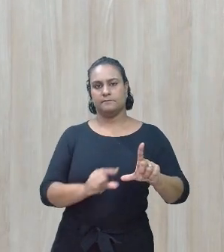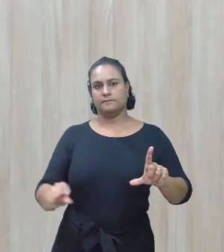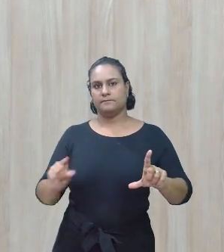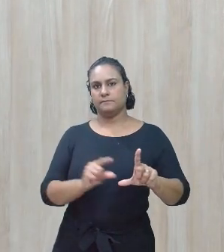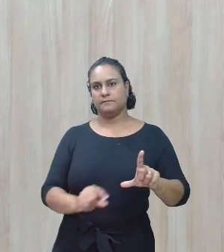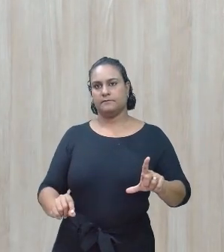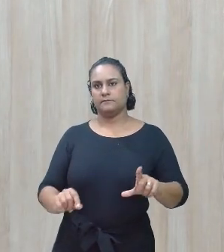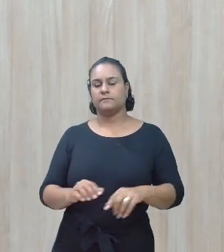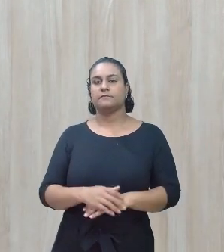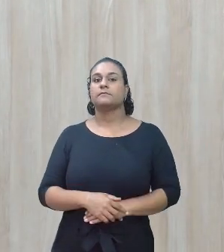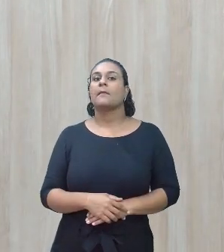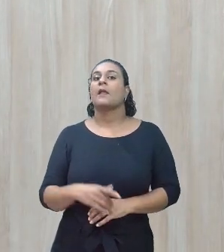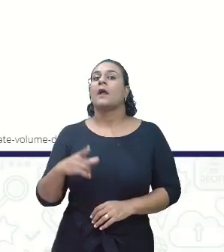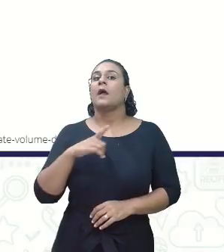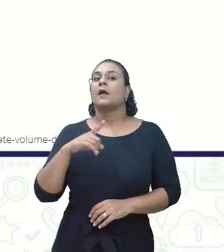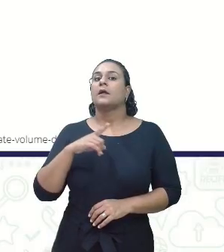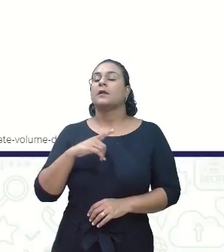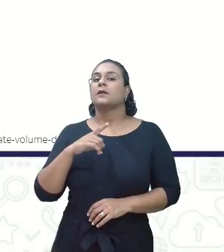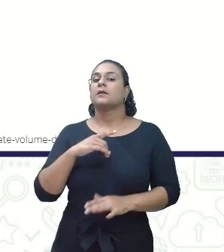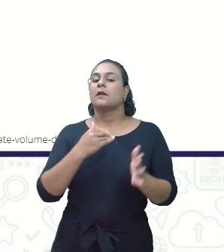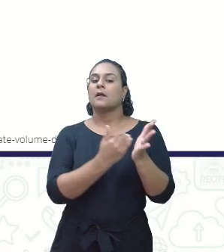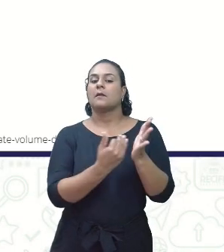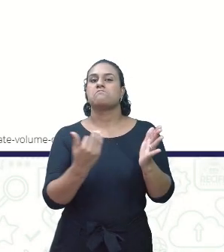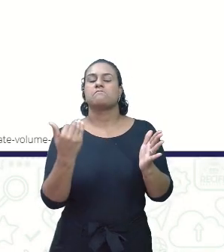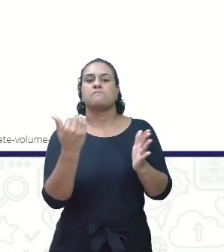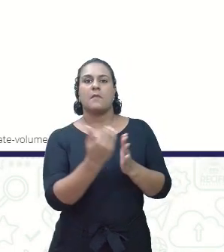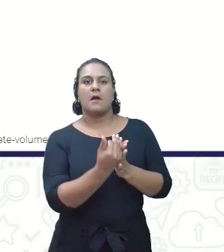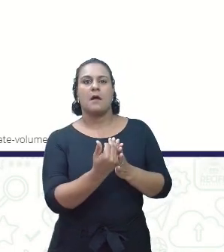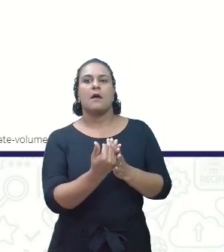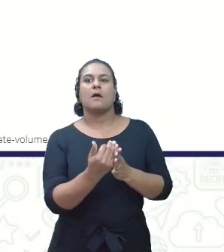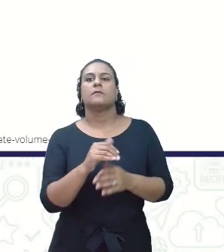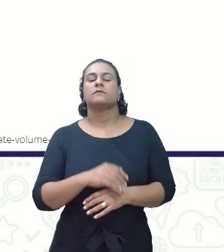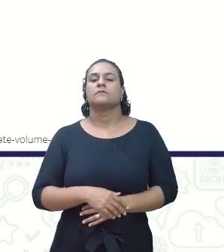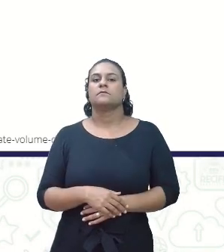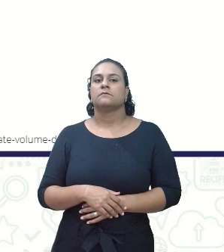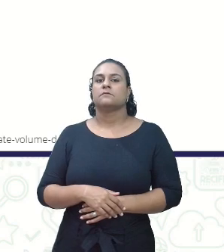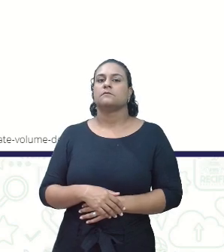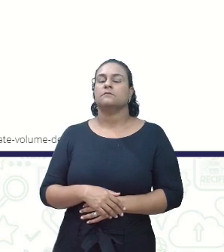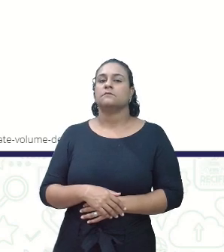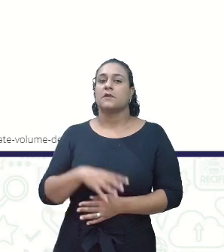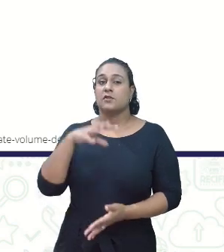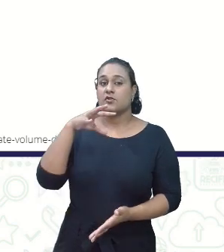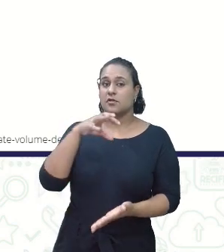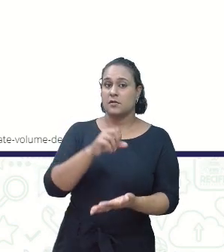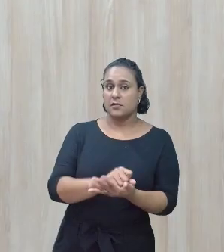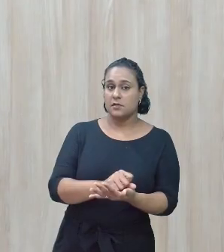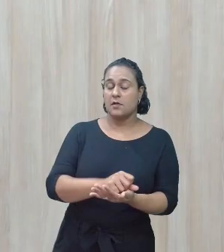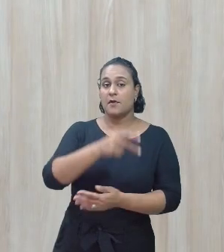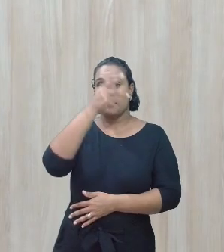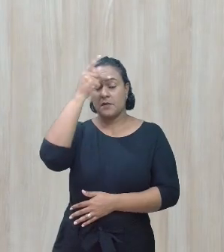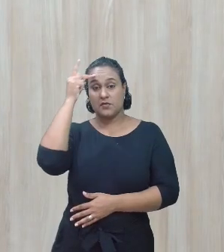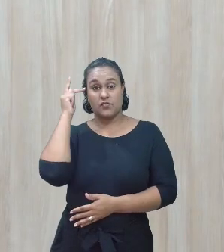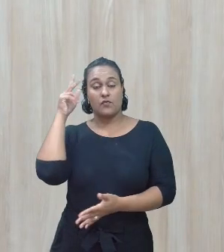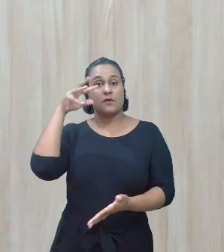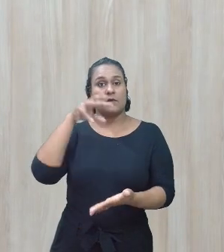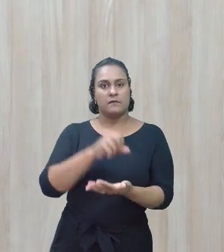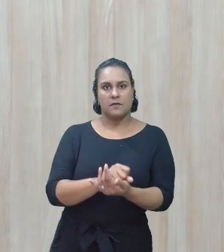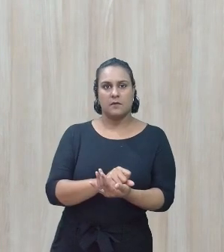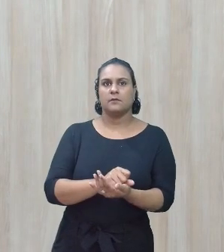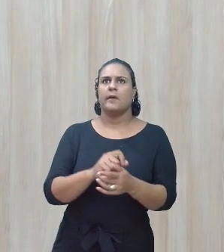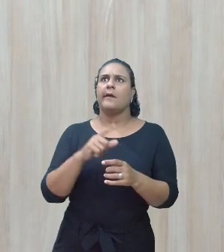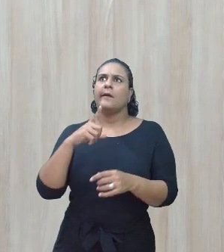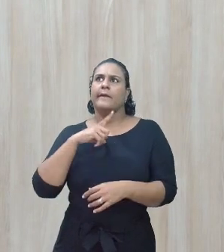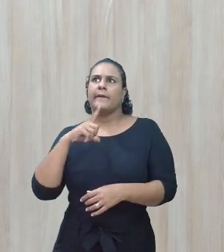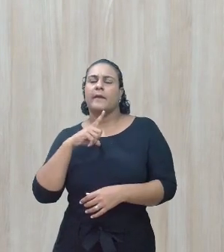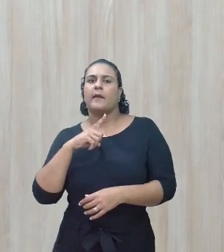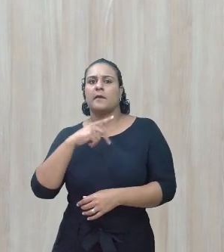gente tem, ó, crescimento, inscrições versus inscritos. Tem gente que se inscreve no curso, mas não vai fazer